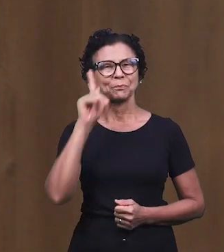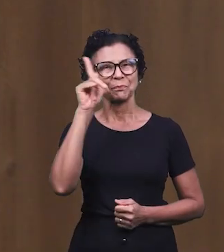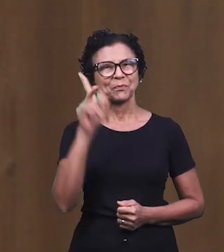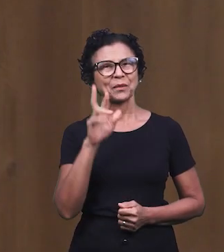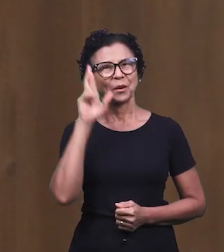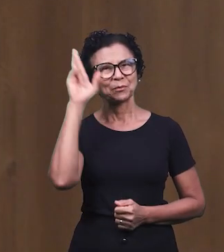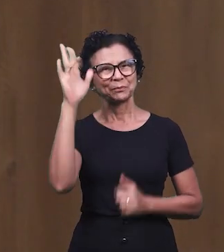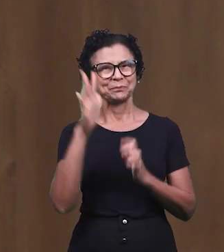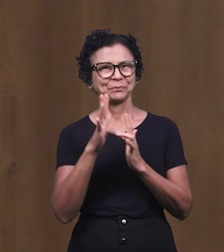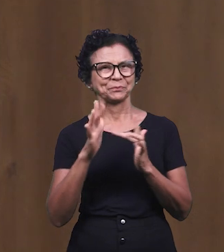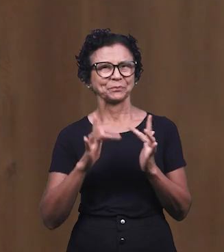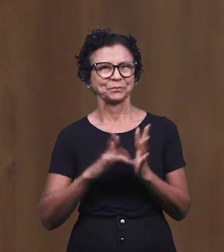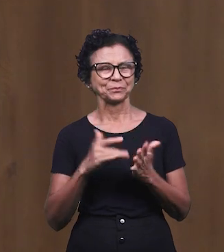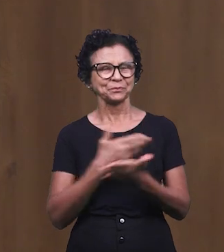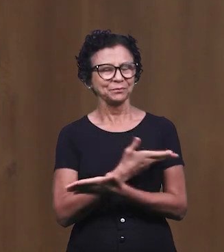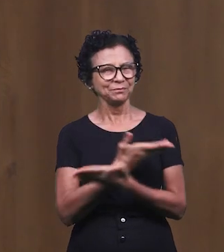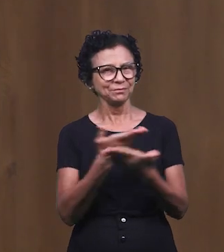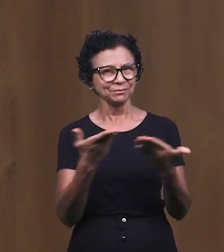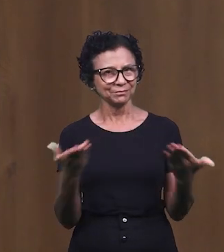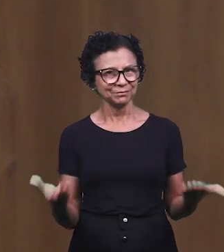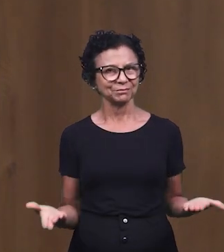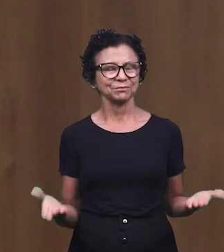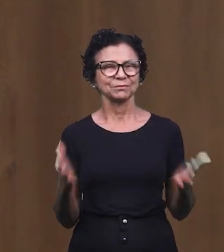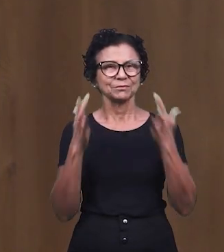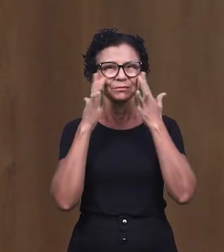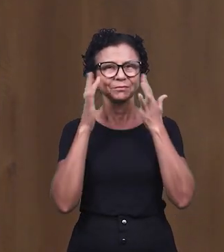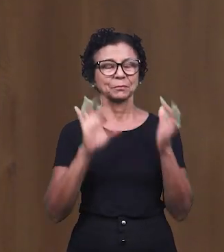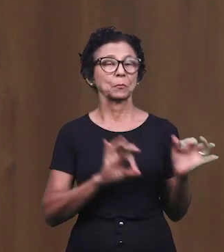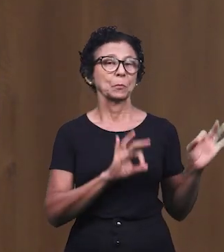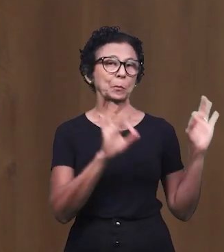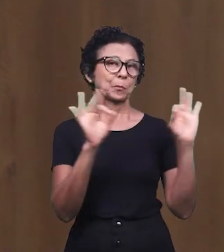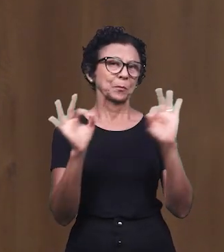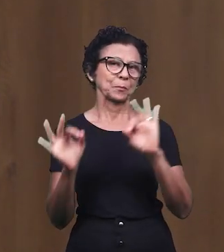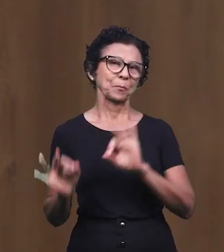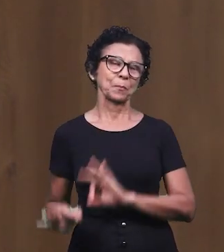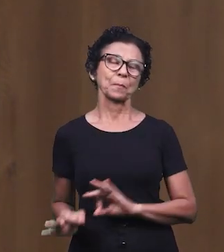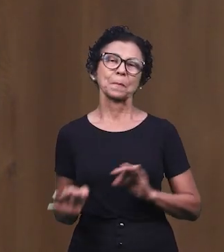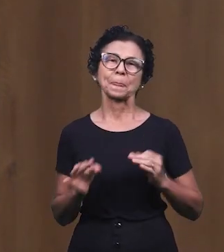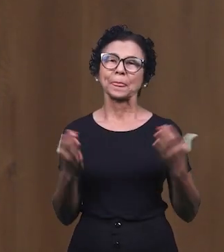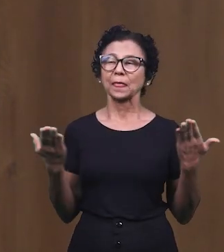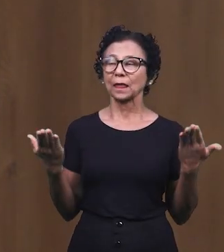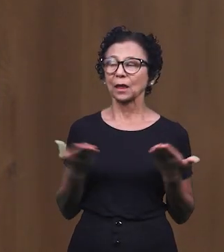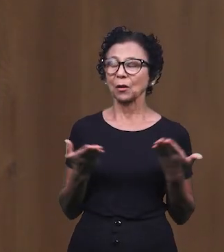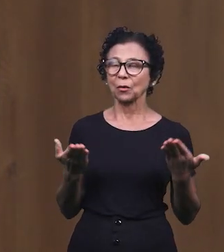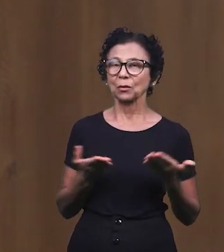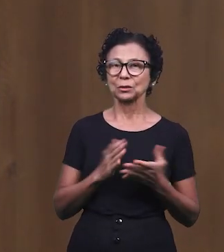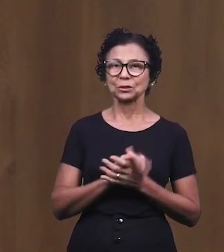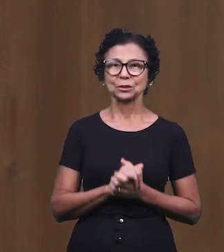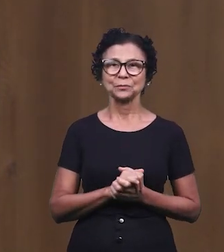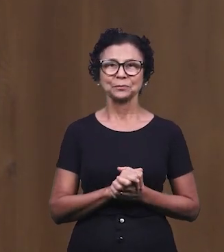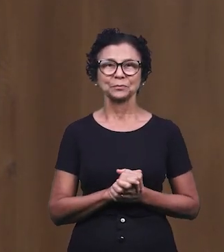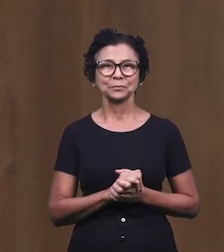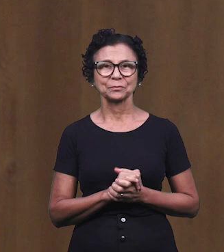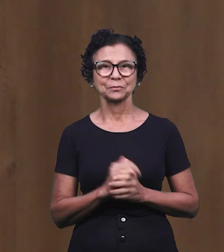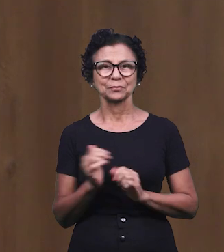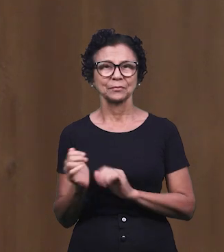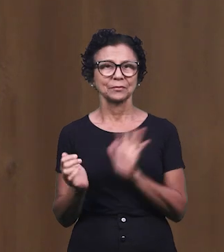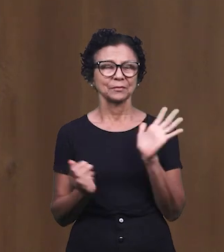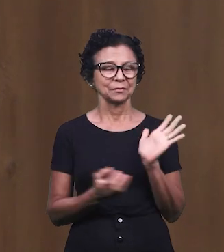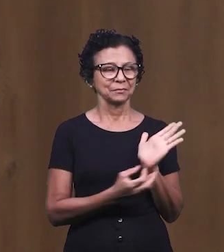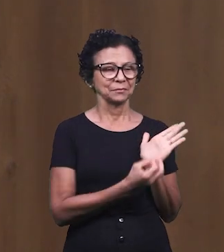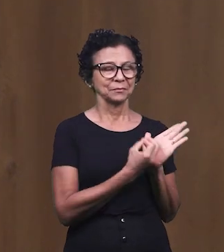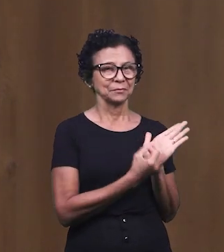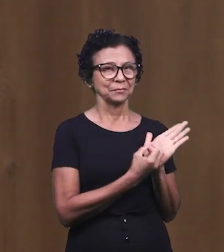A paz do Senhor, meus irmãos, a paz do Senhor a todos vocês que estão nos assistindo. Estamos começando hoje mais um programa de Libras Sinais de